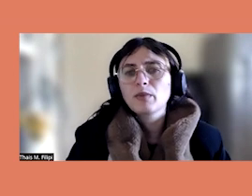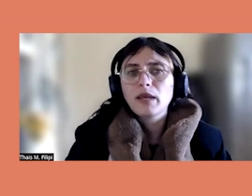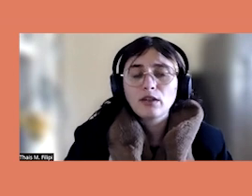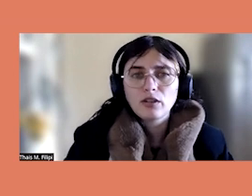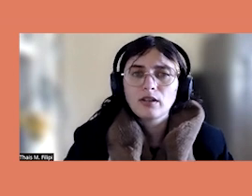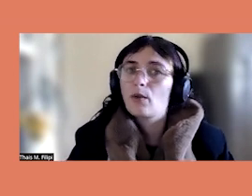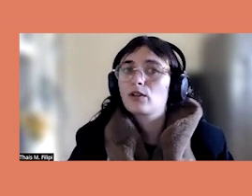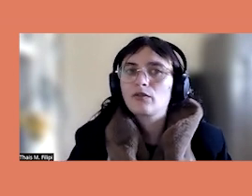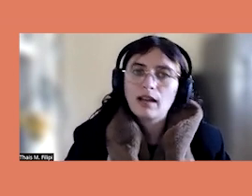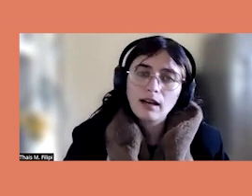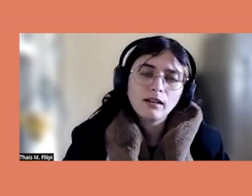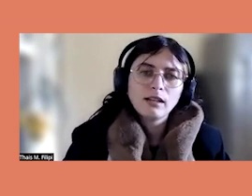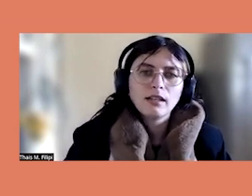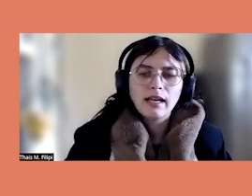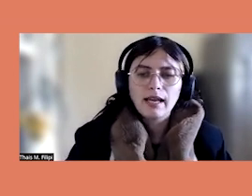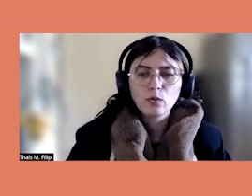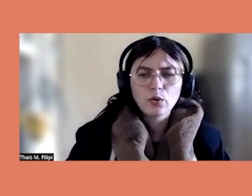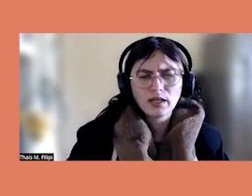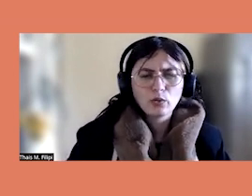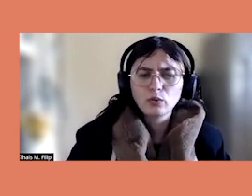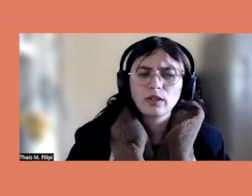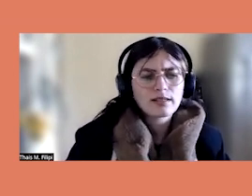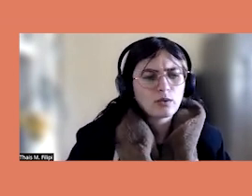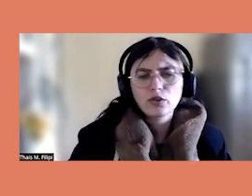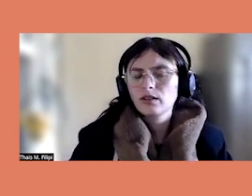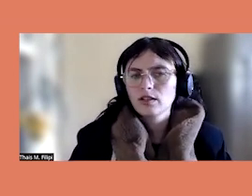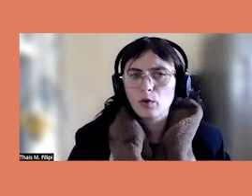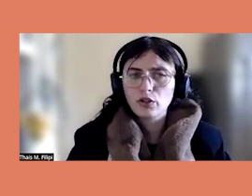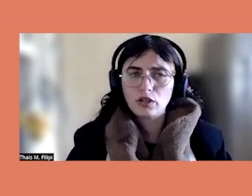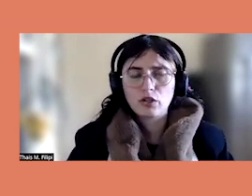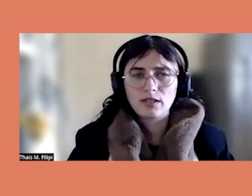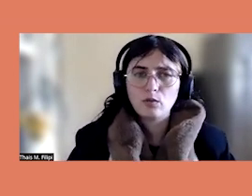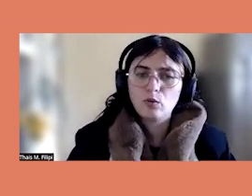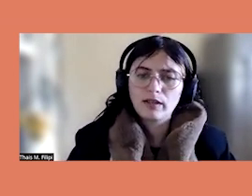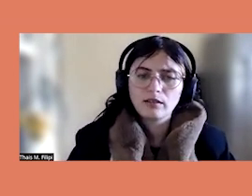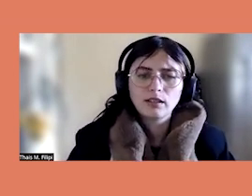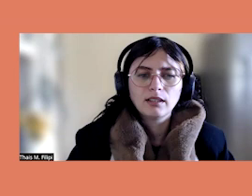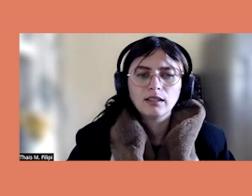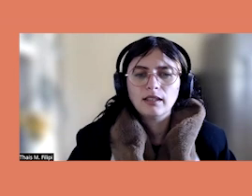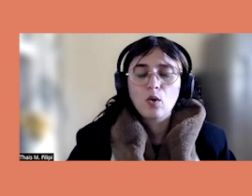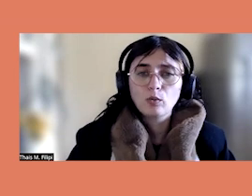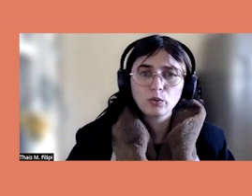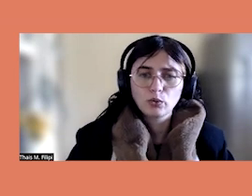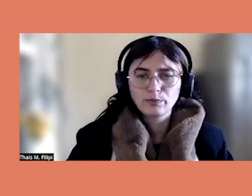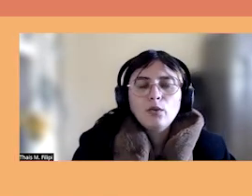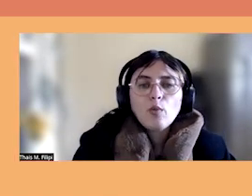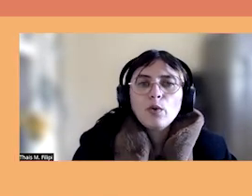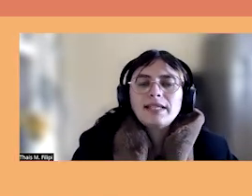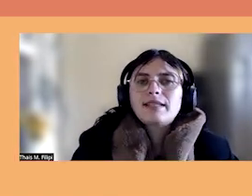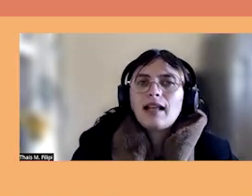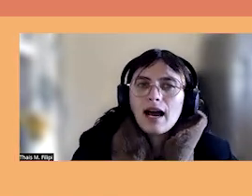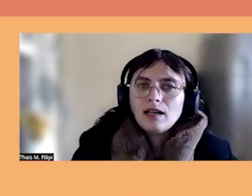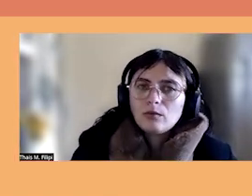urbano, meio ambiente, que é o que a gente vai falar, no curso Agricultura, Saúde, Transporte e Gestão Pública como um todo.